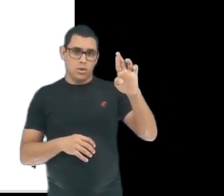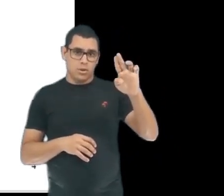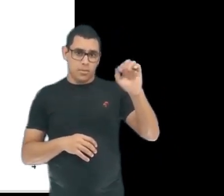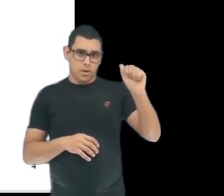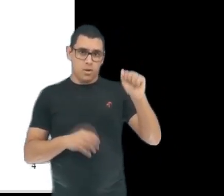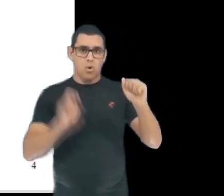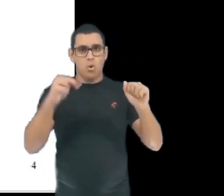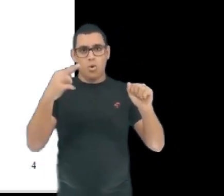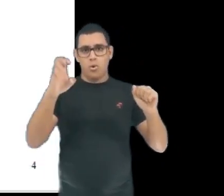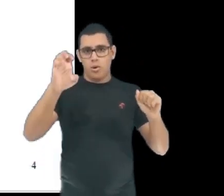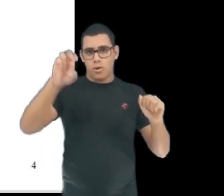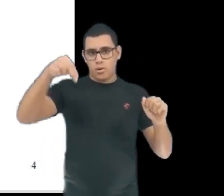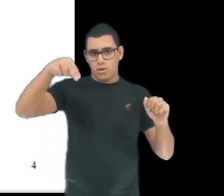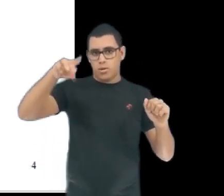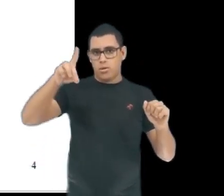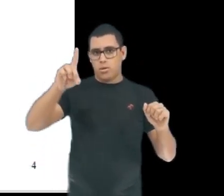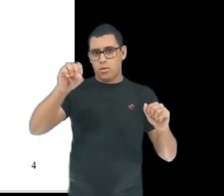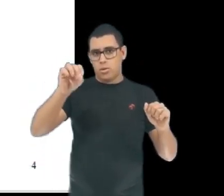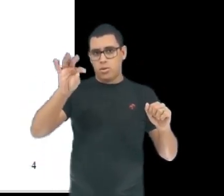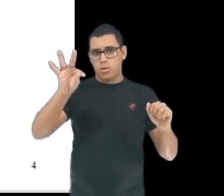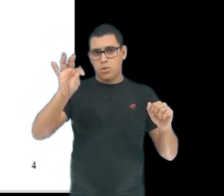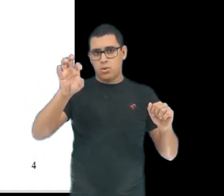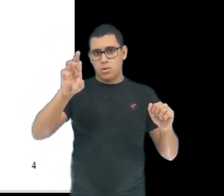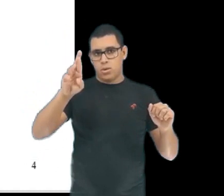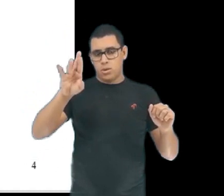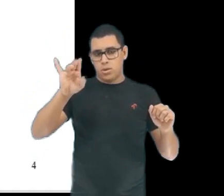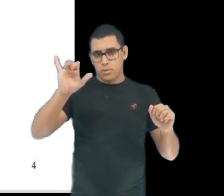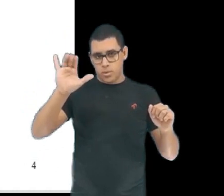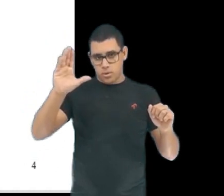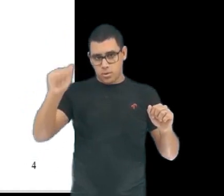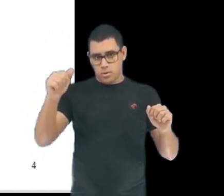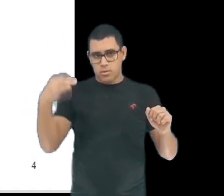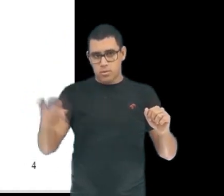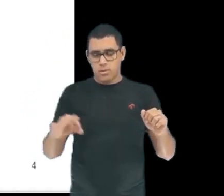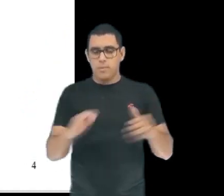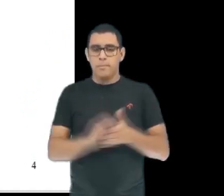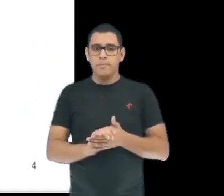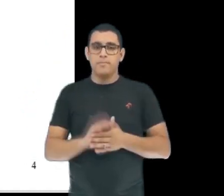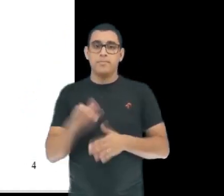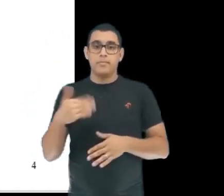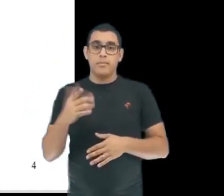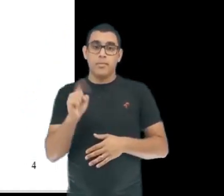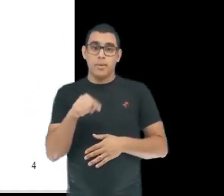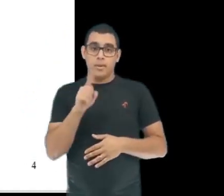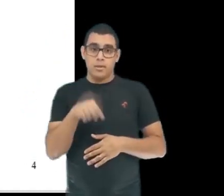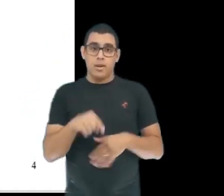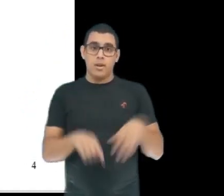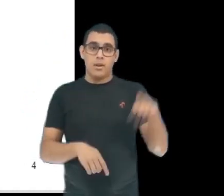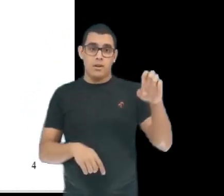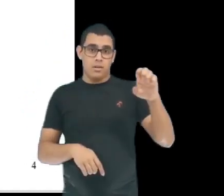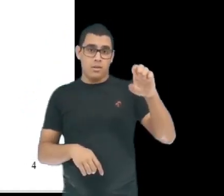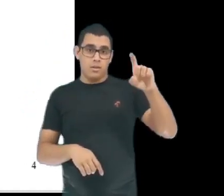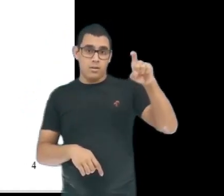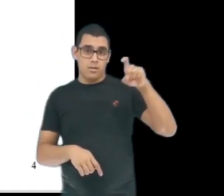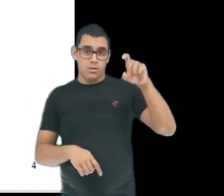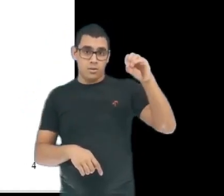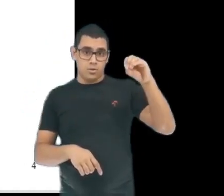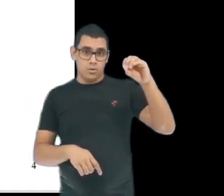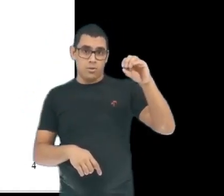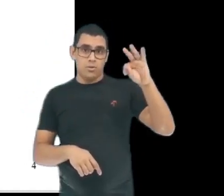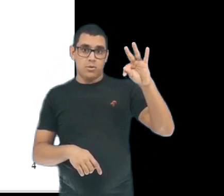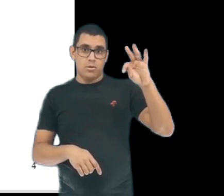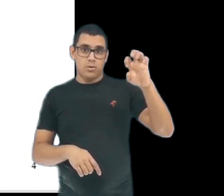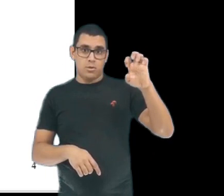temos dois tipos de reação, a exotérmica ou a endotérmica, certo? Então, quando uma reação ela